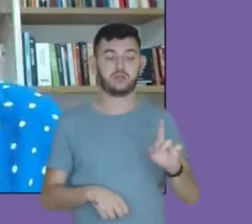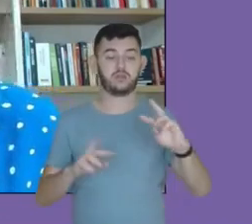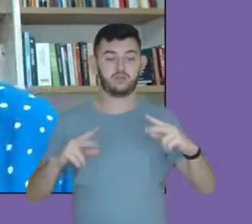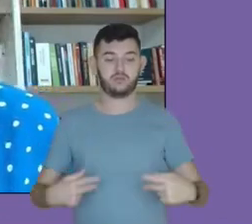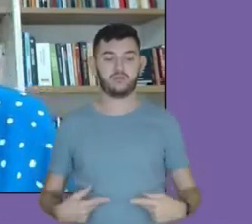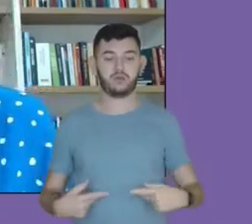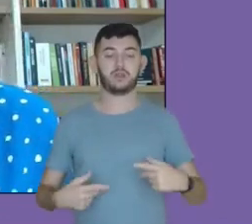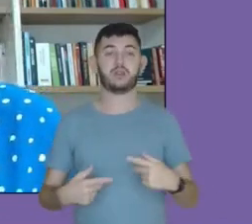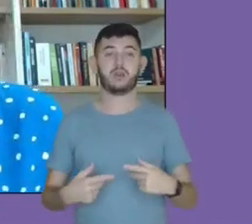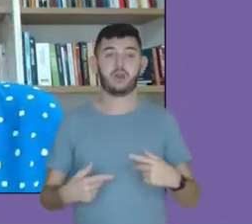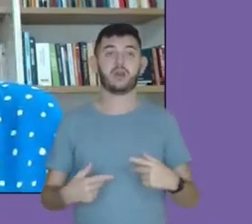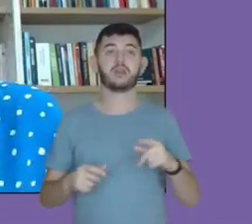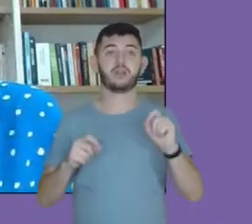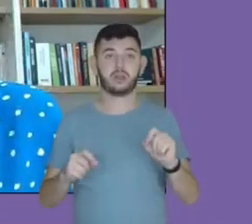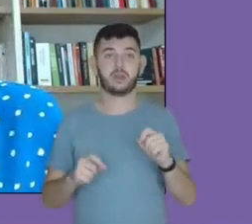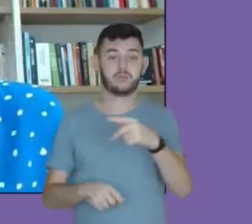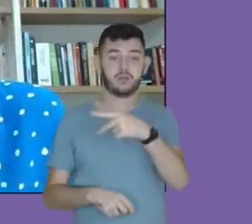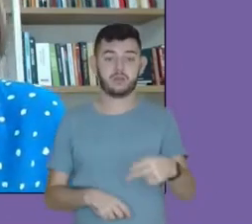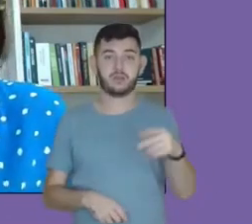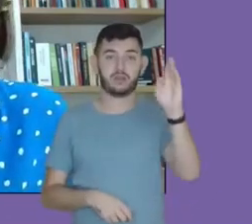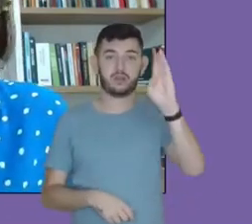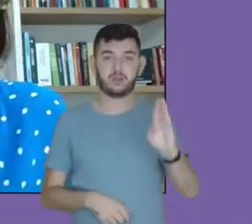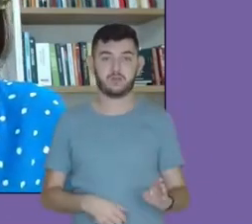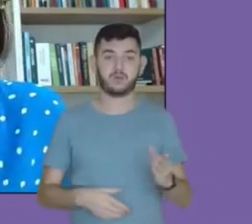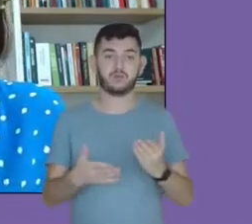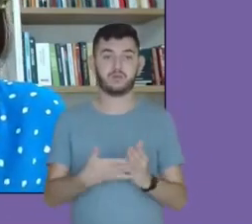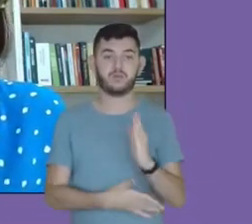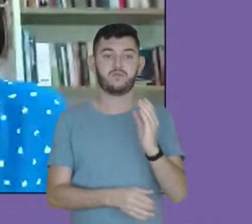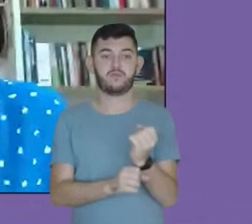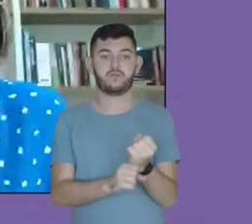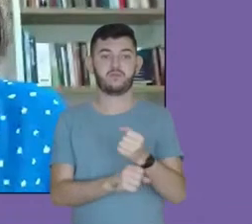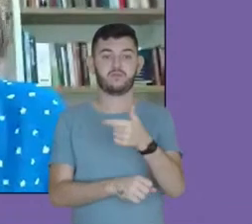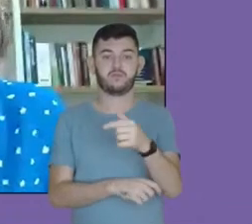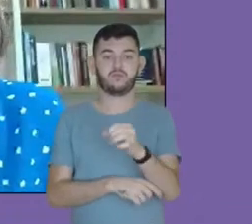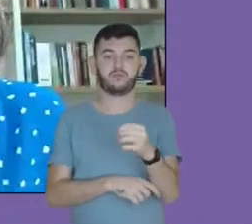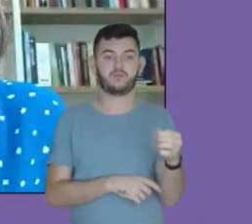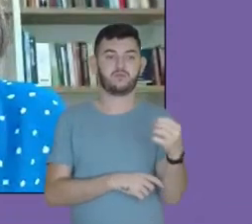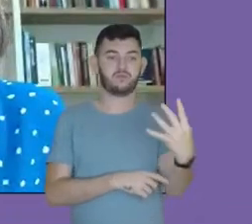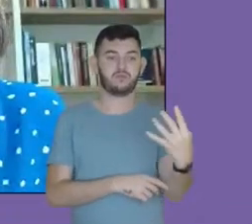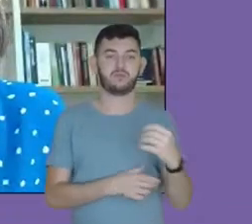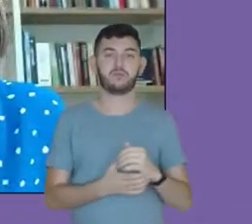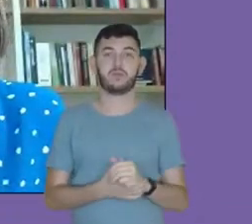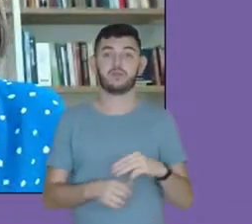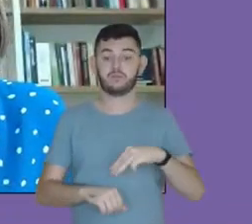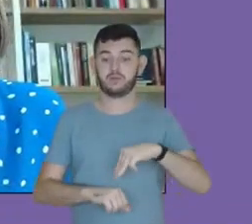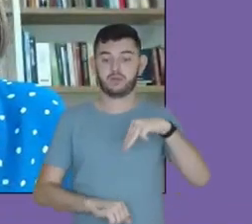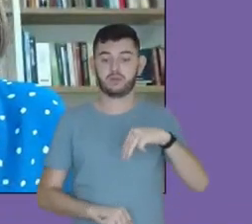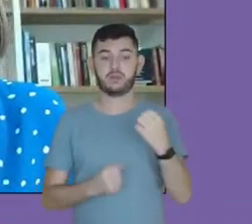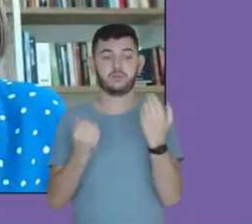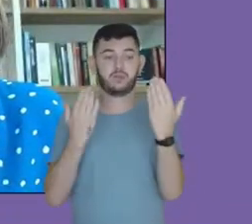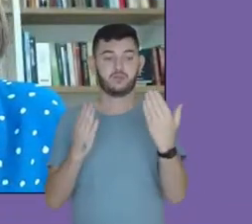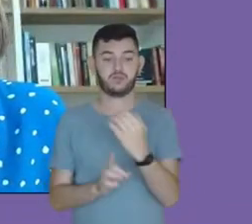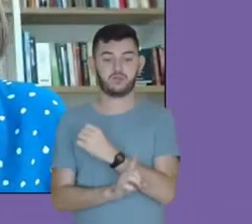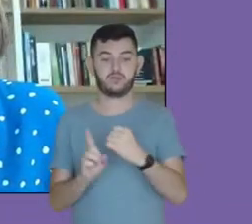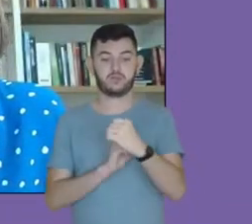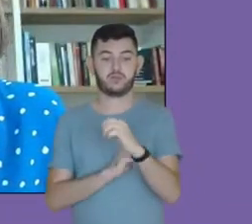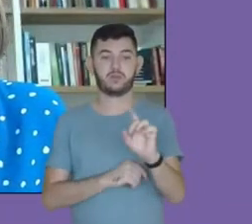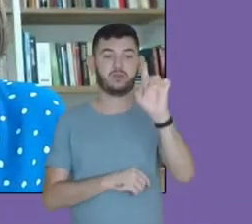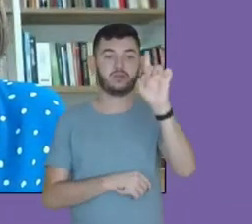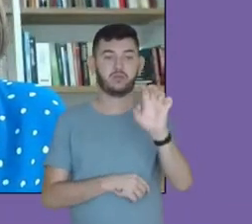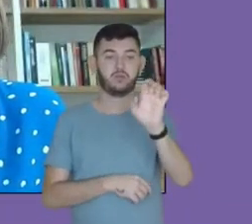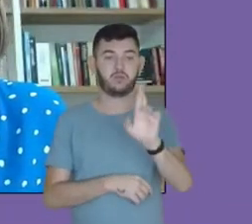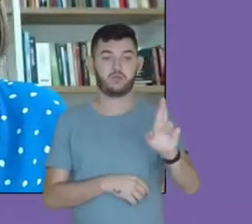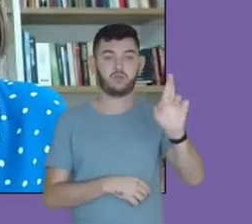de Direitos Humanos da Presidência da República, em 2004. Ela é mestre em Psicologia Social e doutora